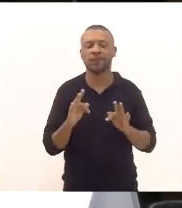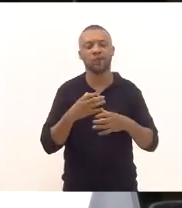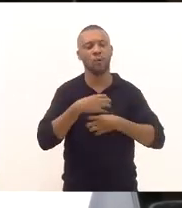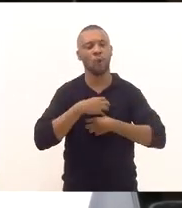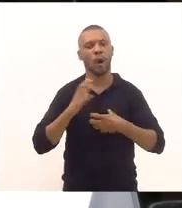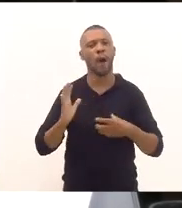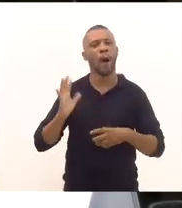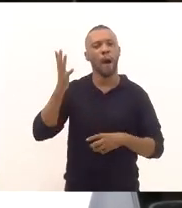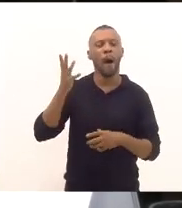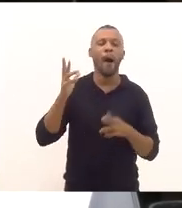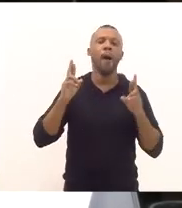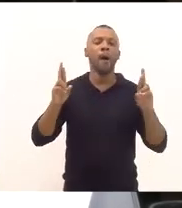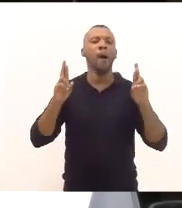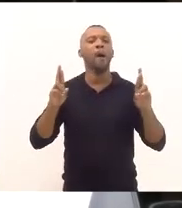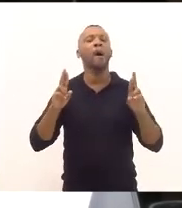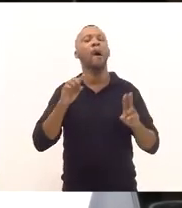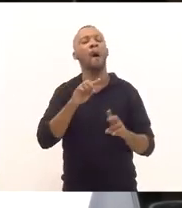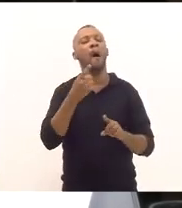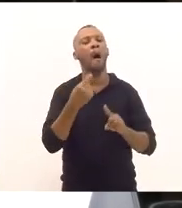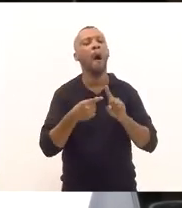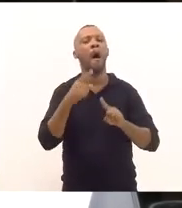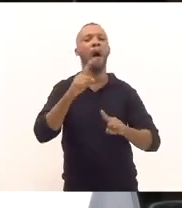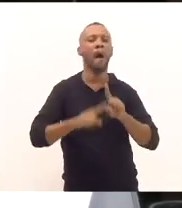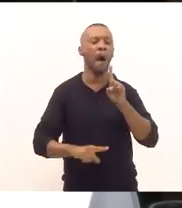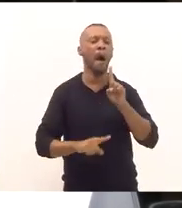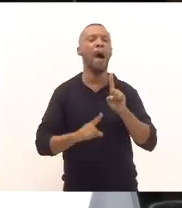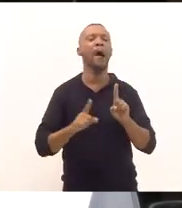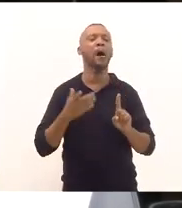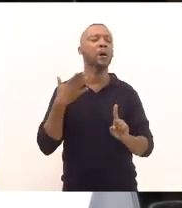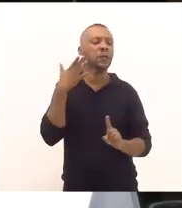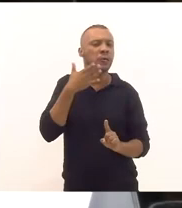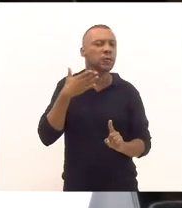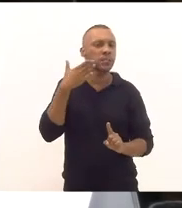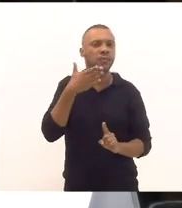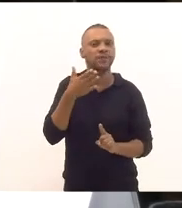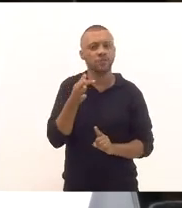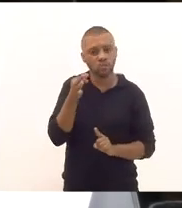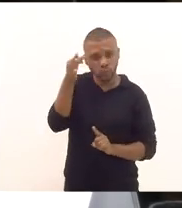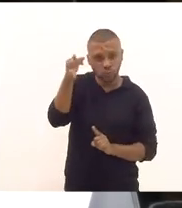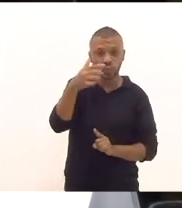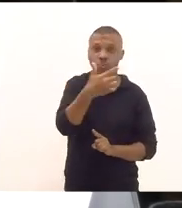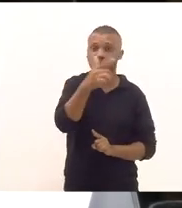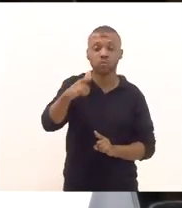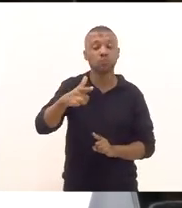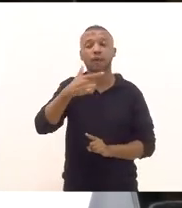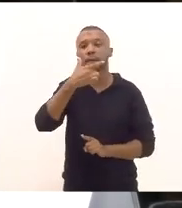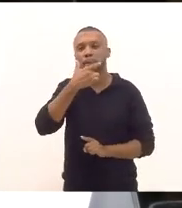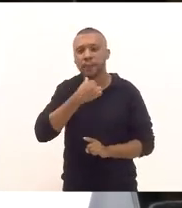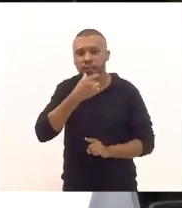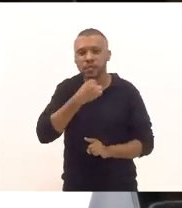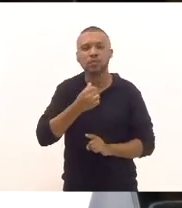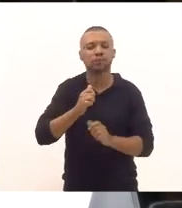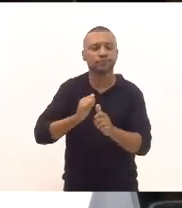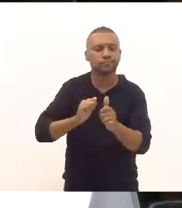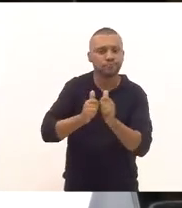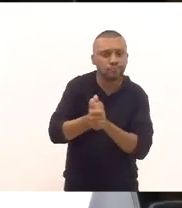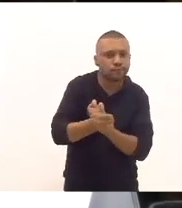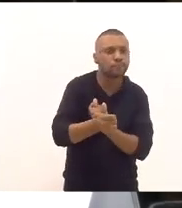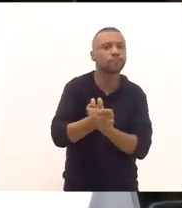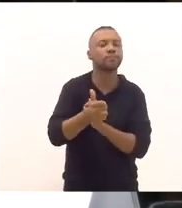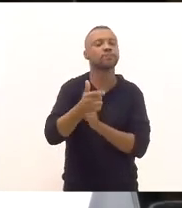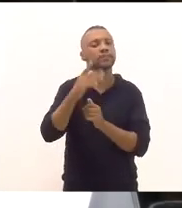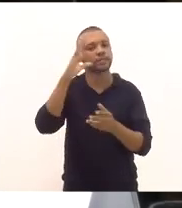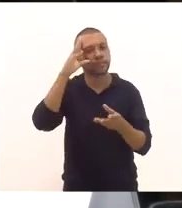que aconteceu e torço por ter sucesso para que outros meninos entendam a importância